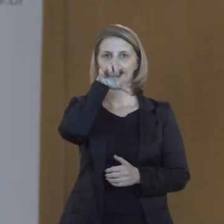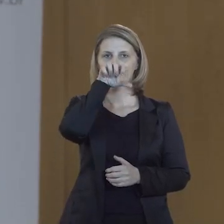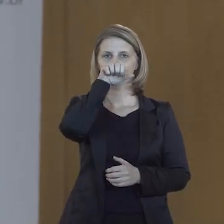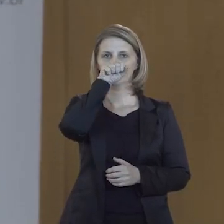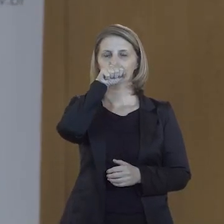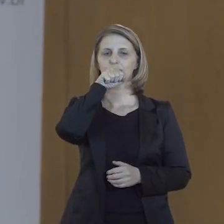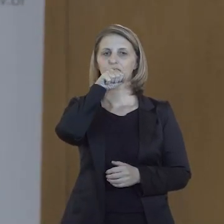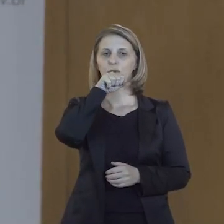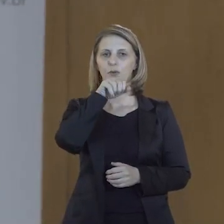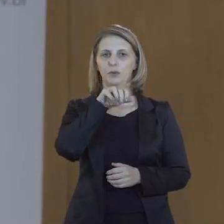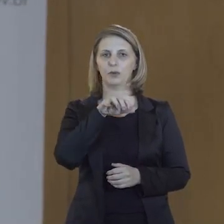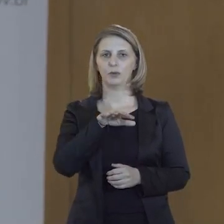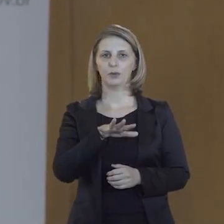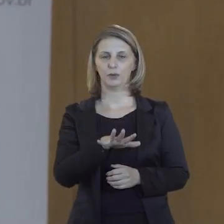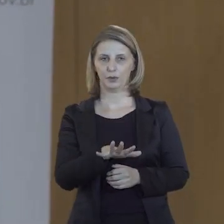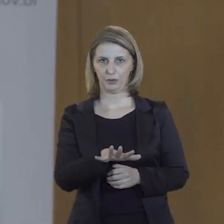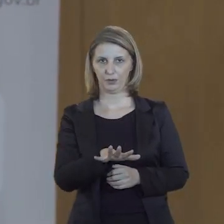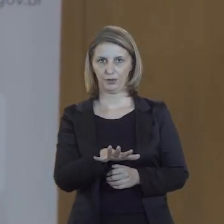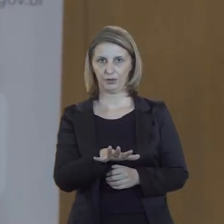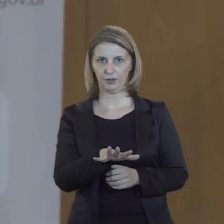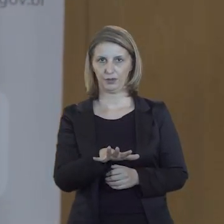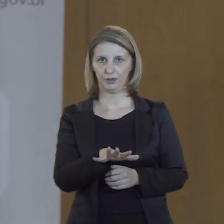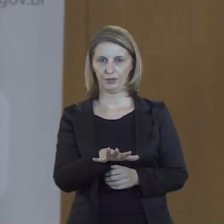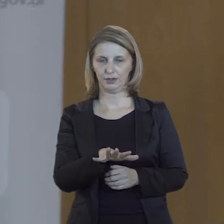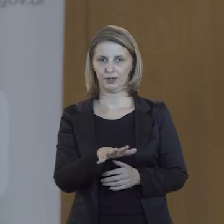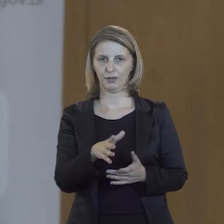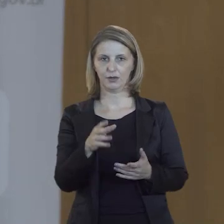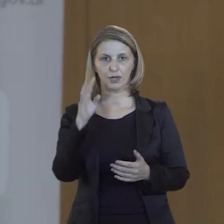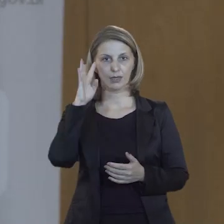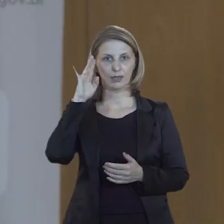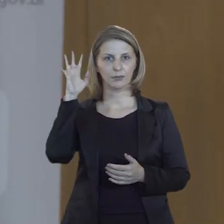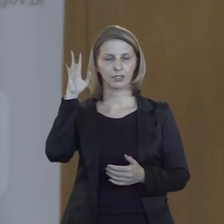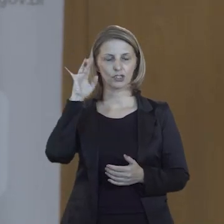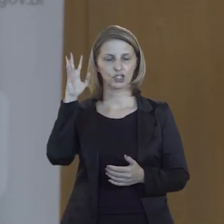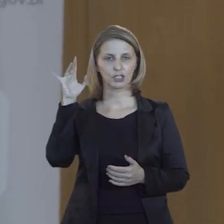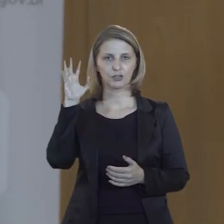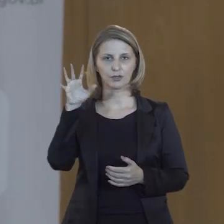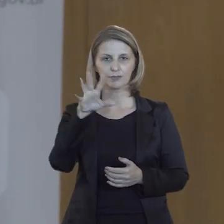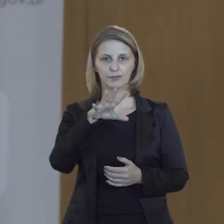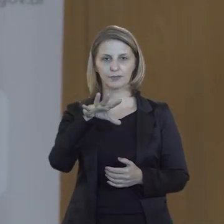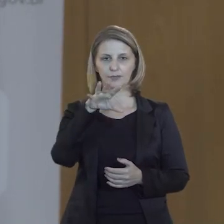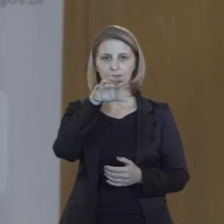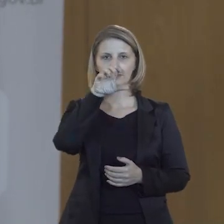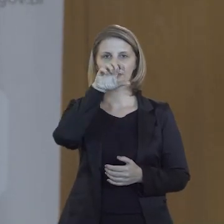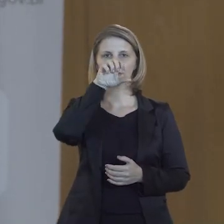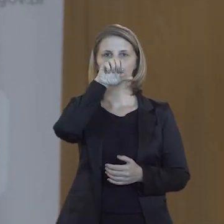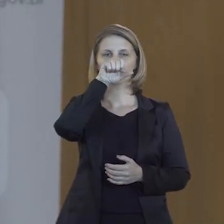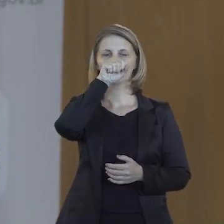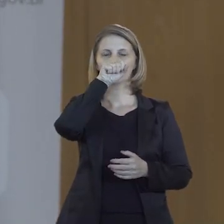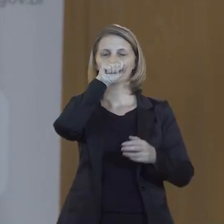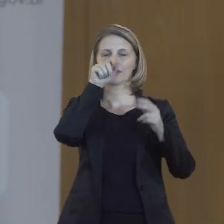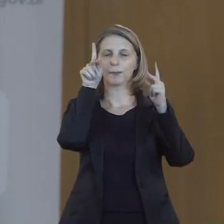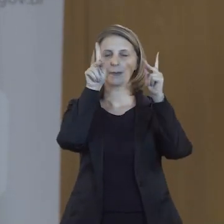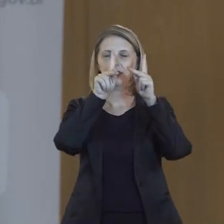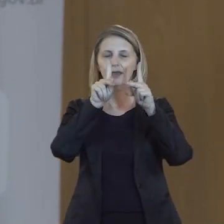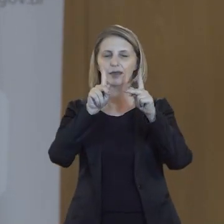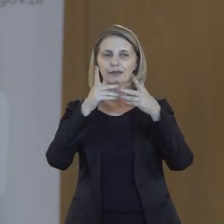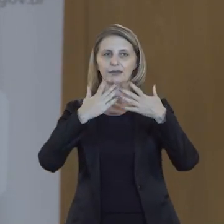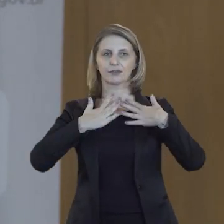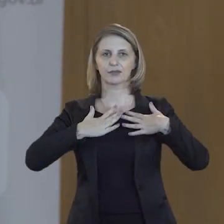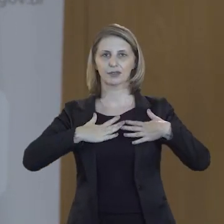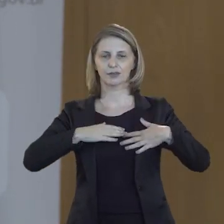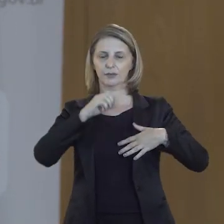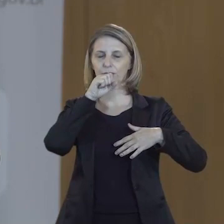Inspira pelo nariz e expira pela boca. E ao inspirar, imagina que você está inspirando oxigênio